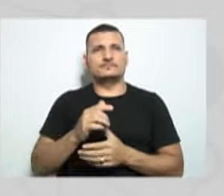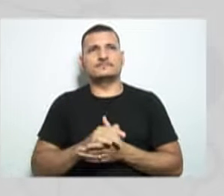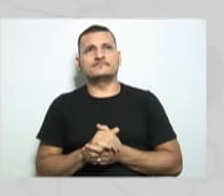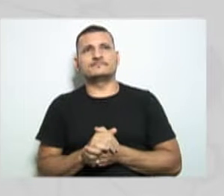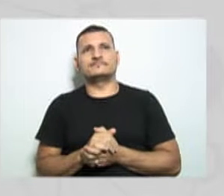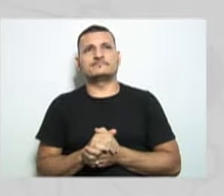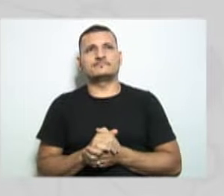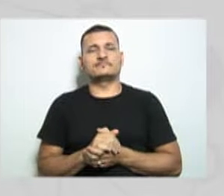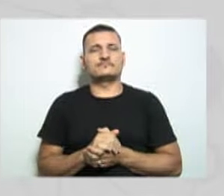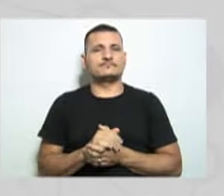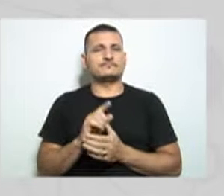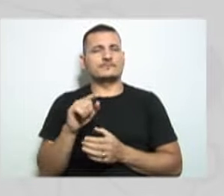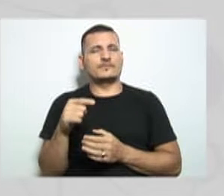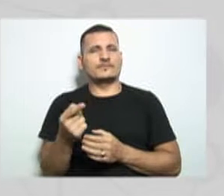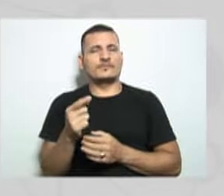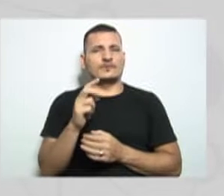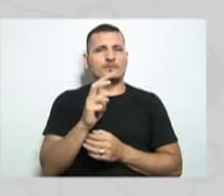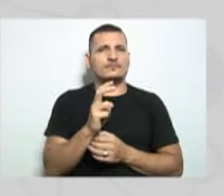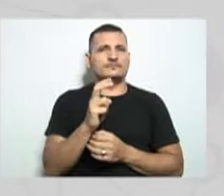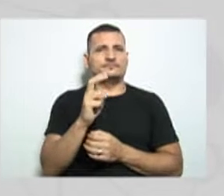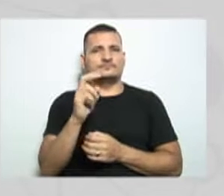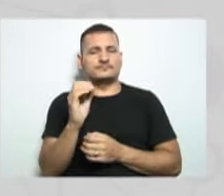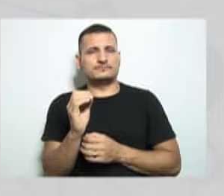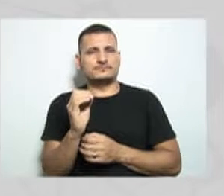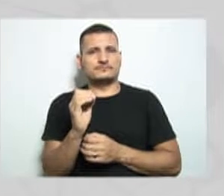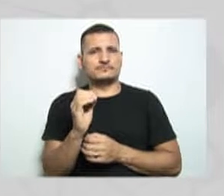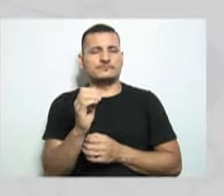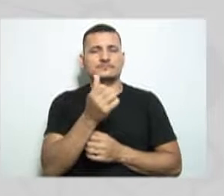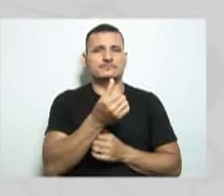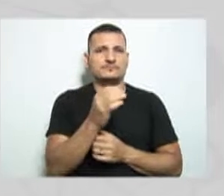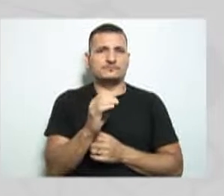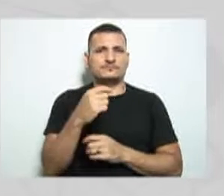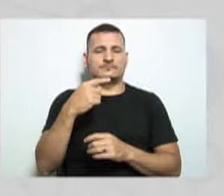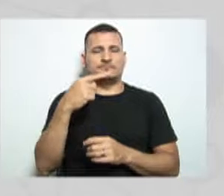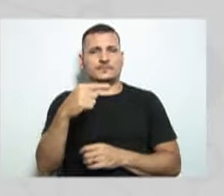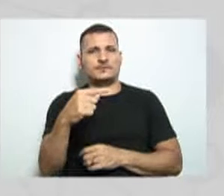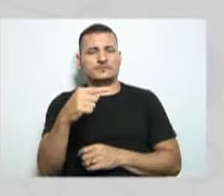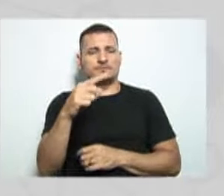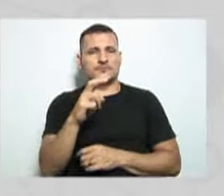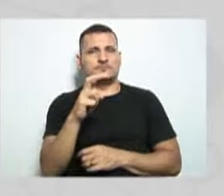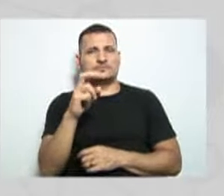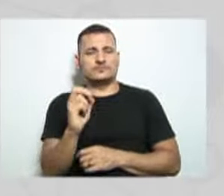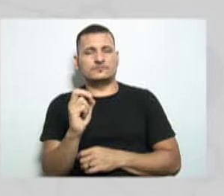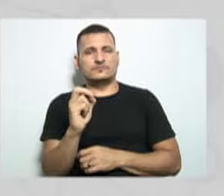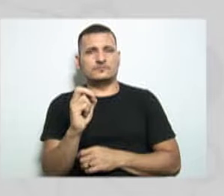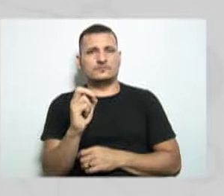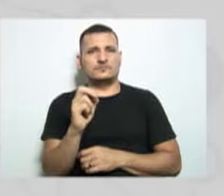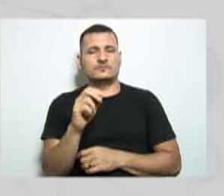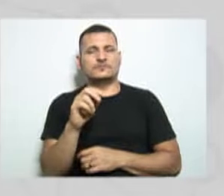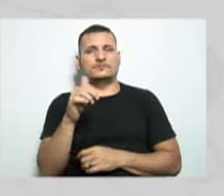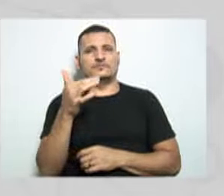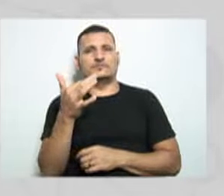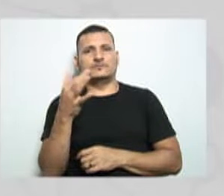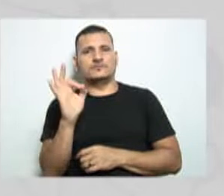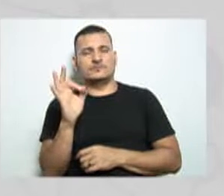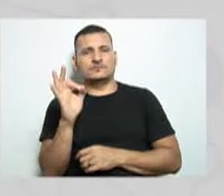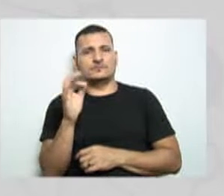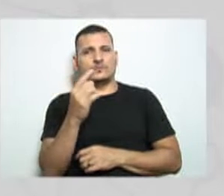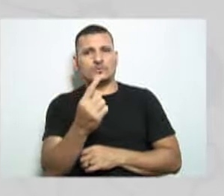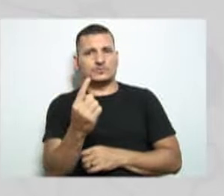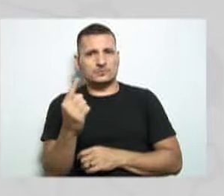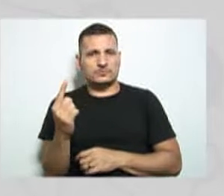quê? O saldo de 60 menos 50 que eu tirei, 10. Vai ficar o meu saldo de 10 unidades